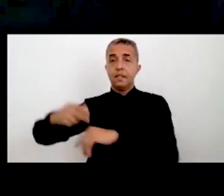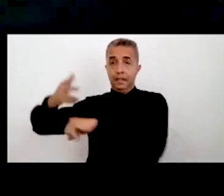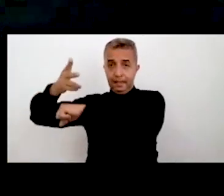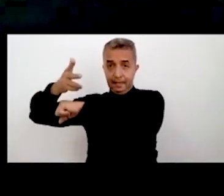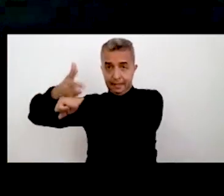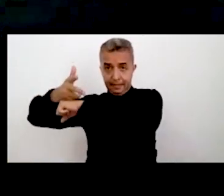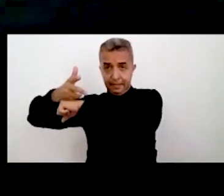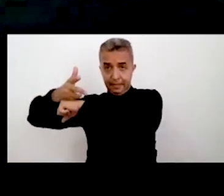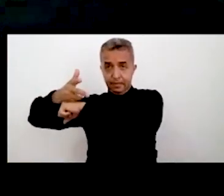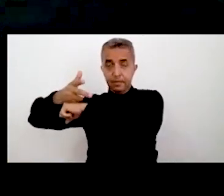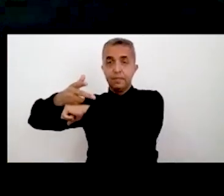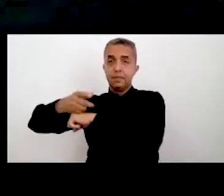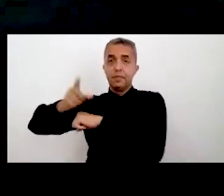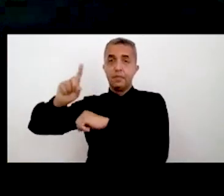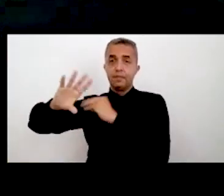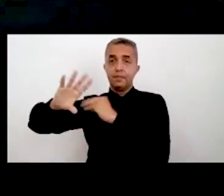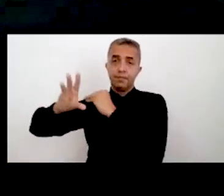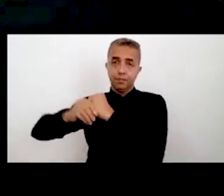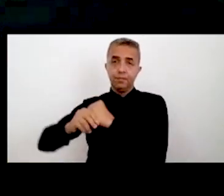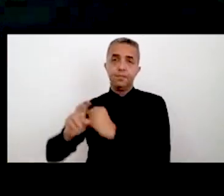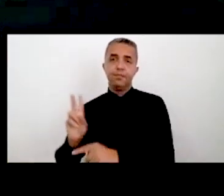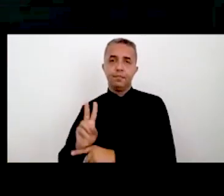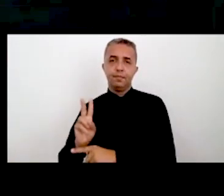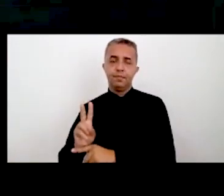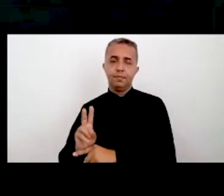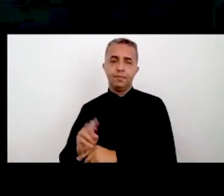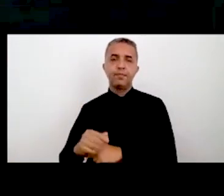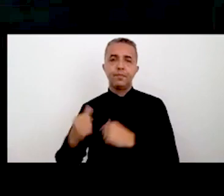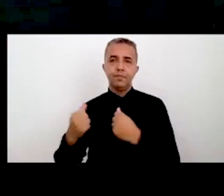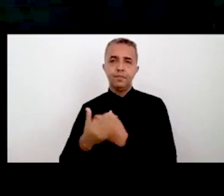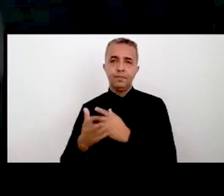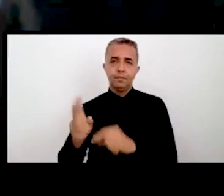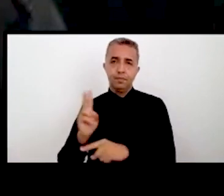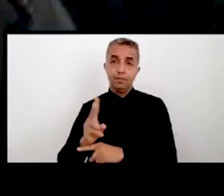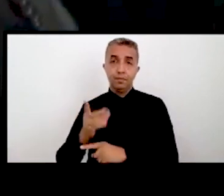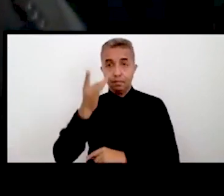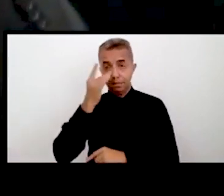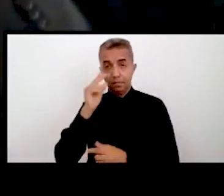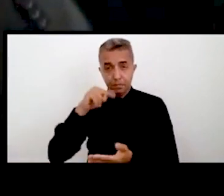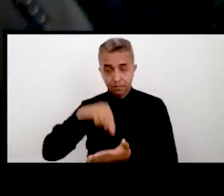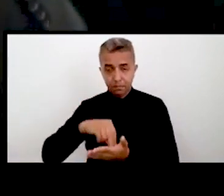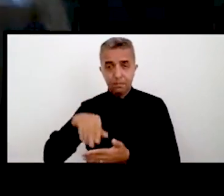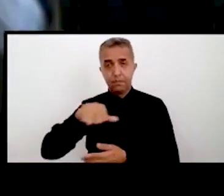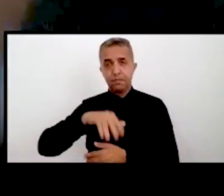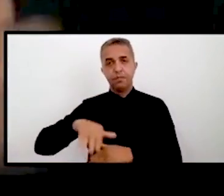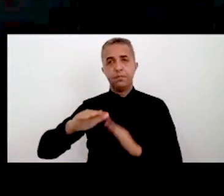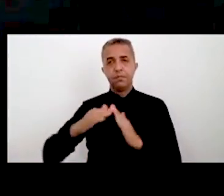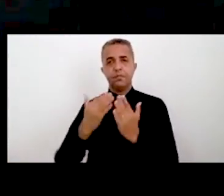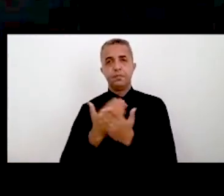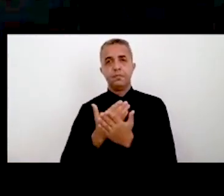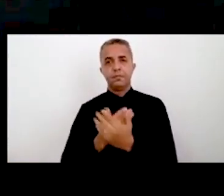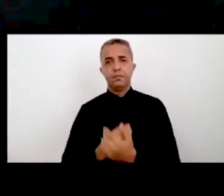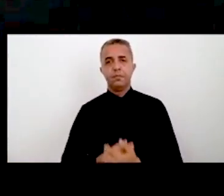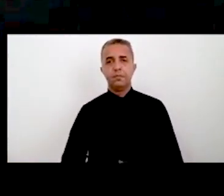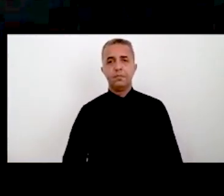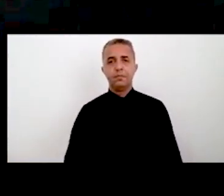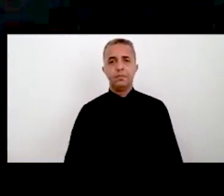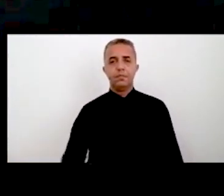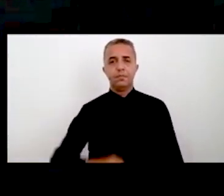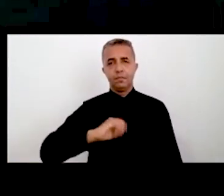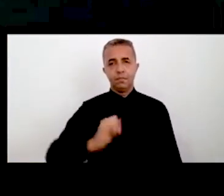nas unidades. Vossa Excelência, Sargento Joelso também, que é da área da segurança, porque a